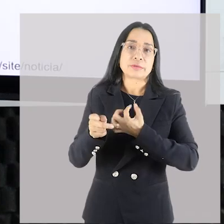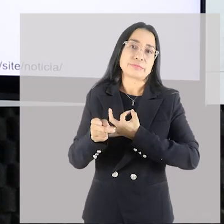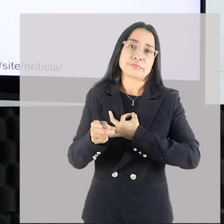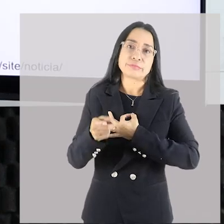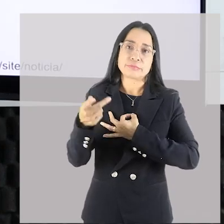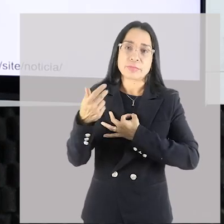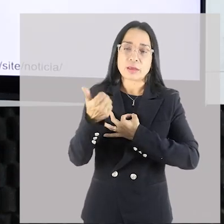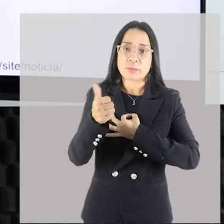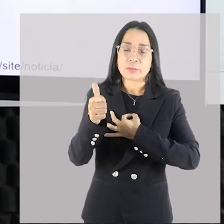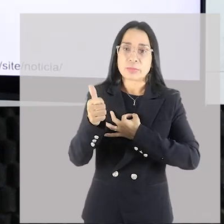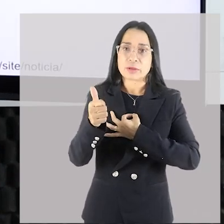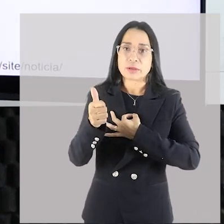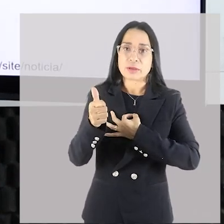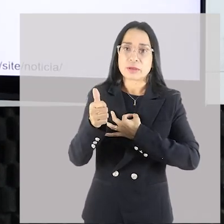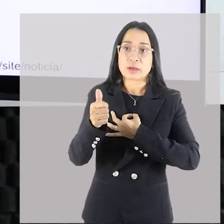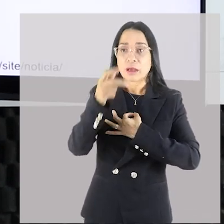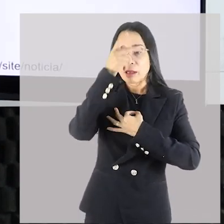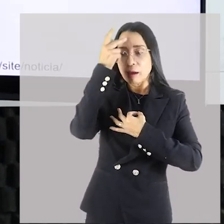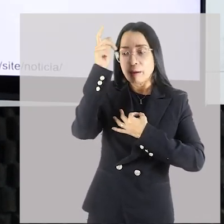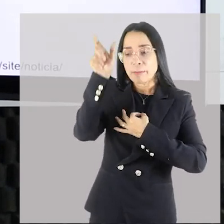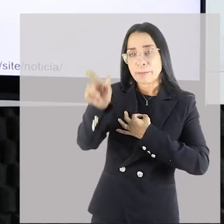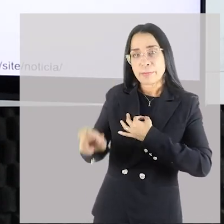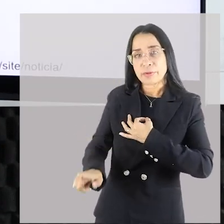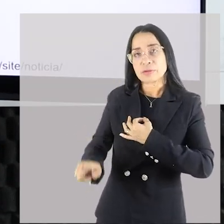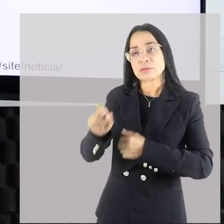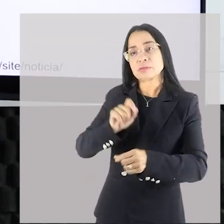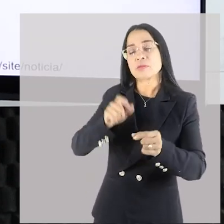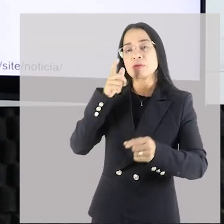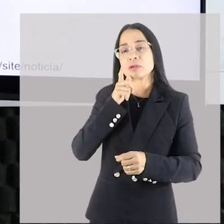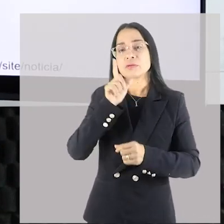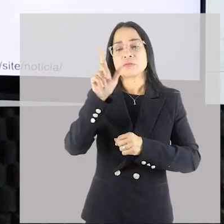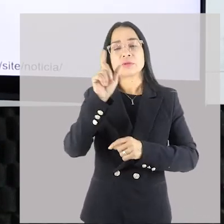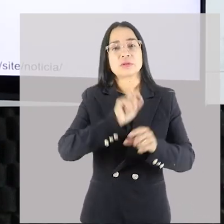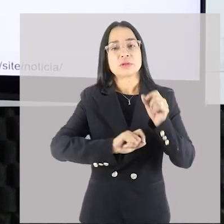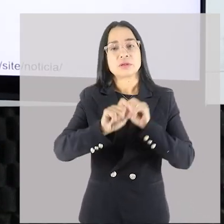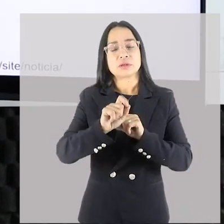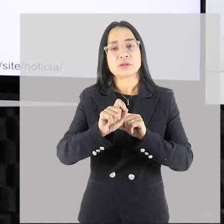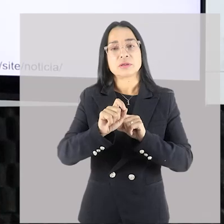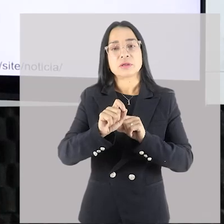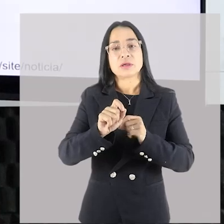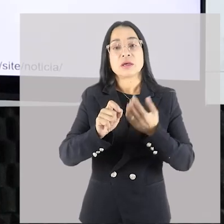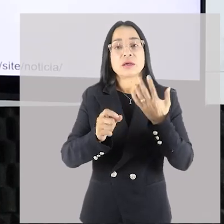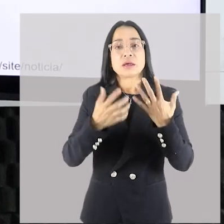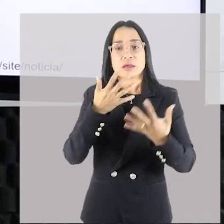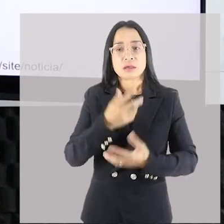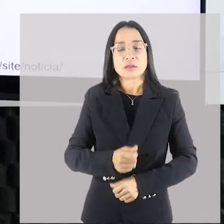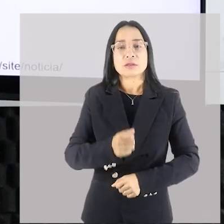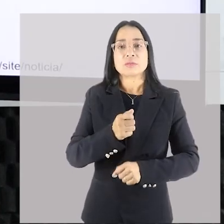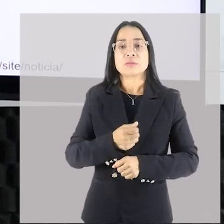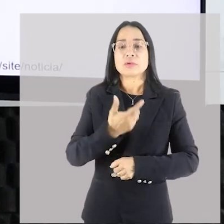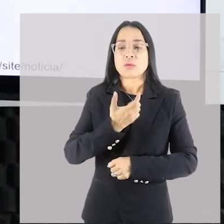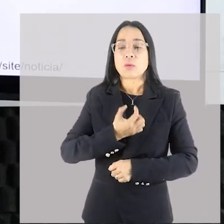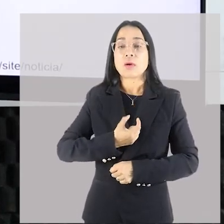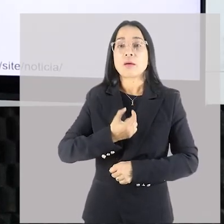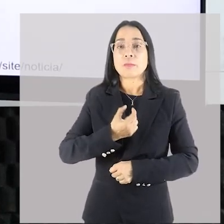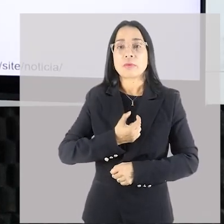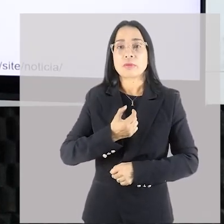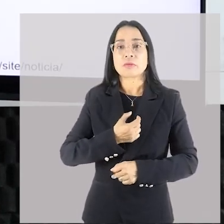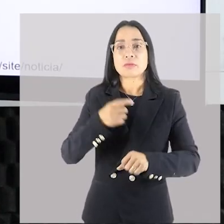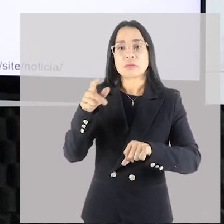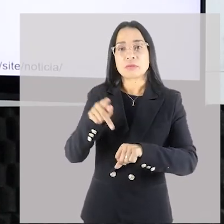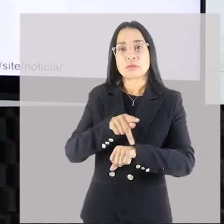campeão das provas dos Jogos Olímpicos da era moderna, eles receberam medalhas de